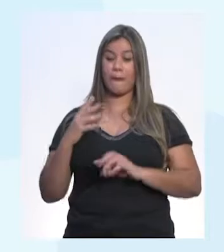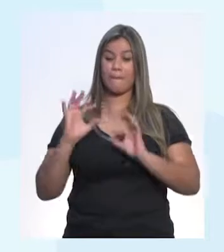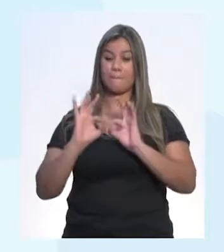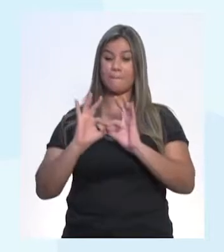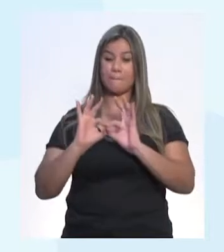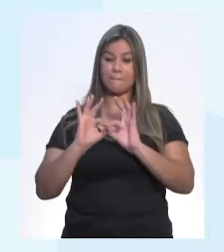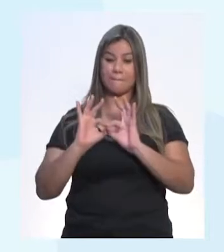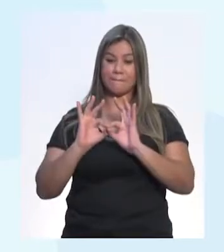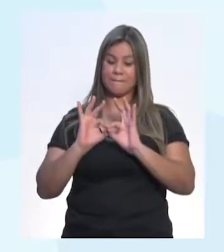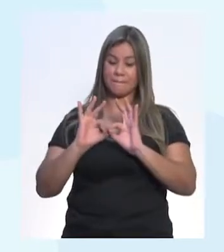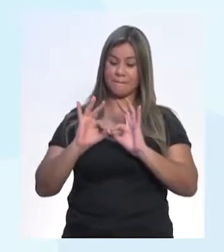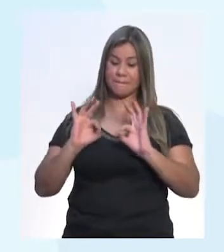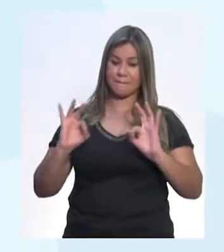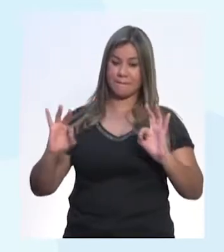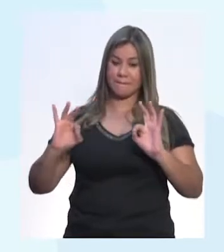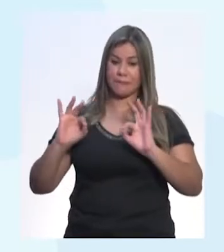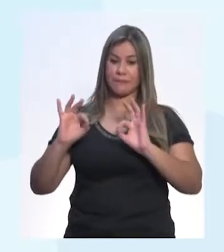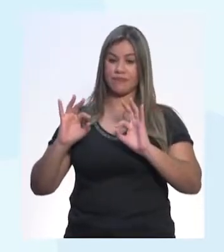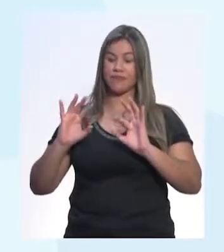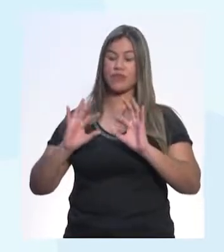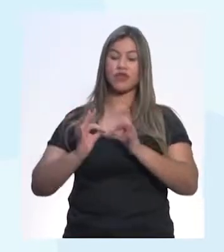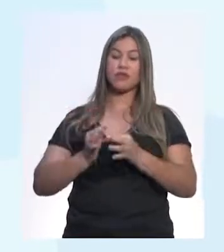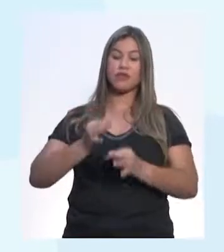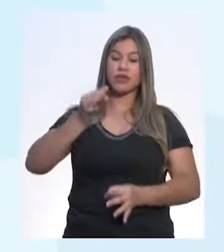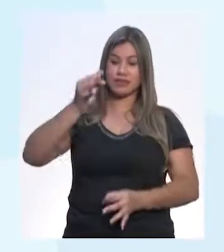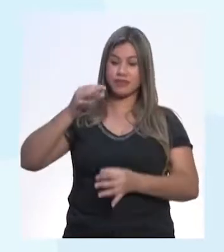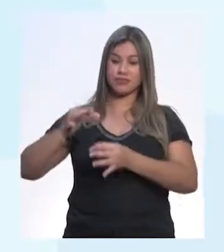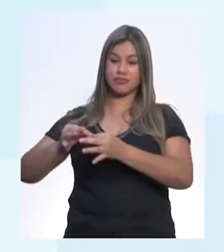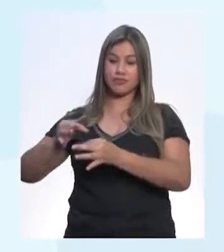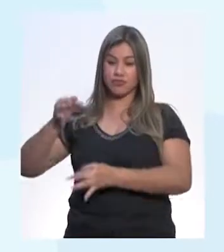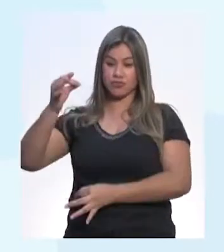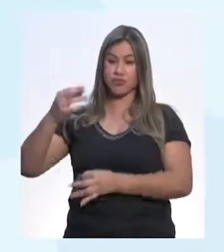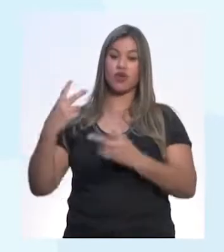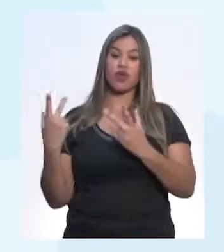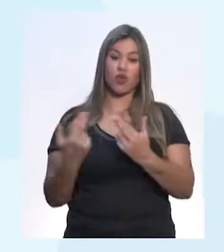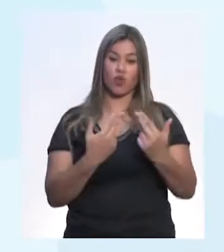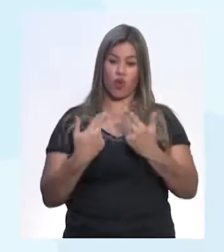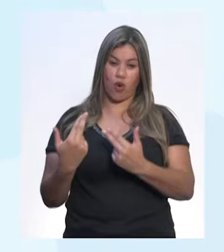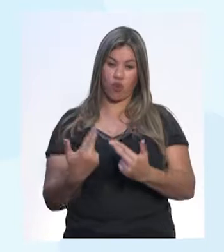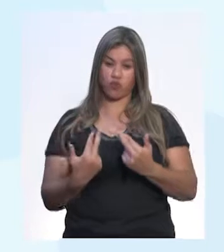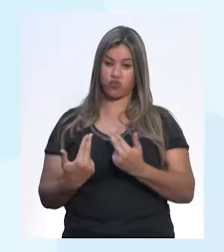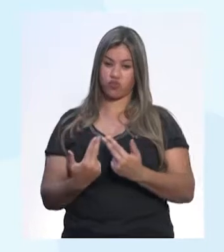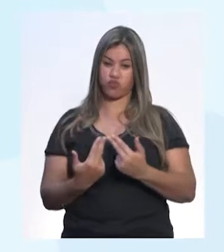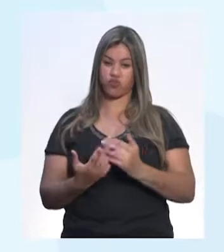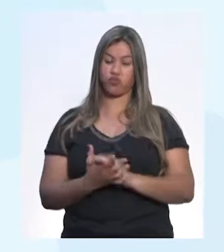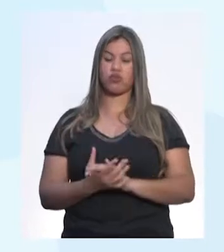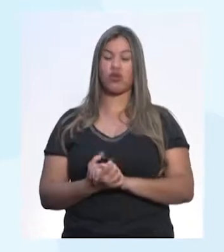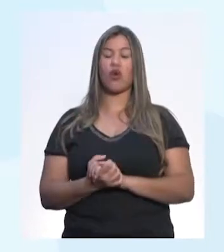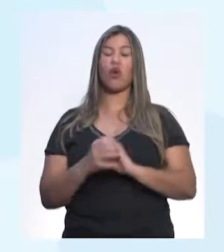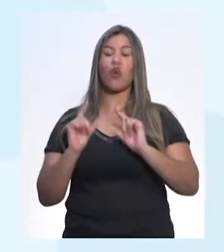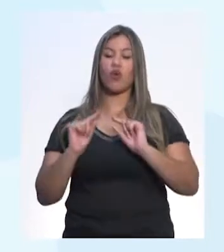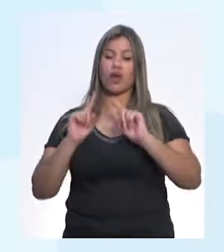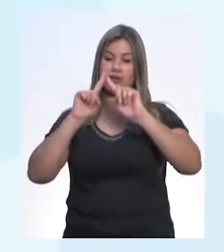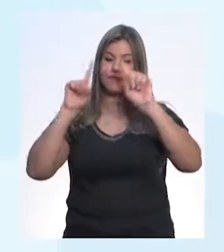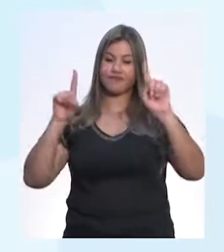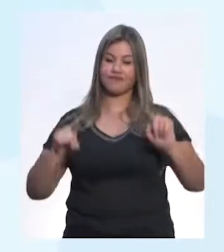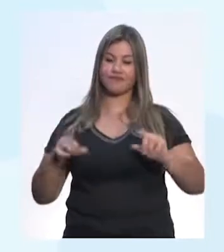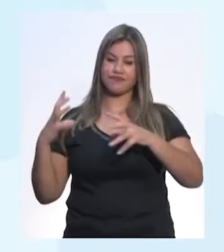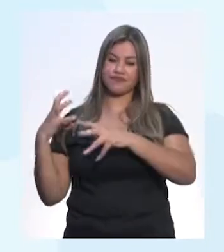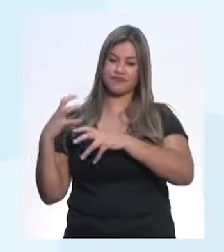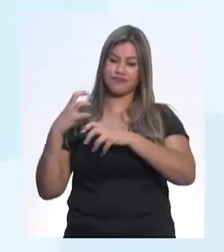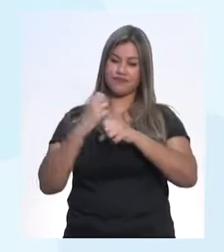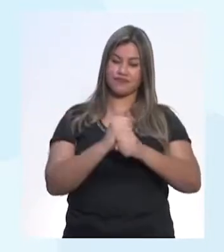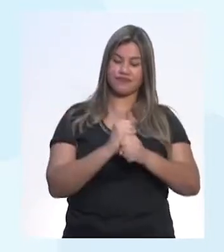perímetro, ou seja, o perímetro deles é igual. A soma dos valores